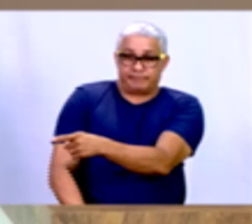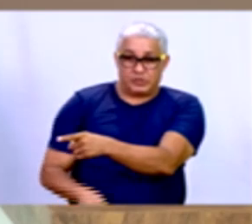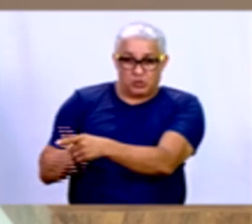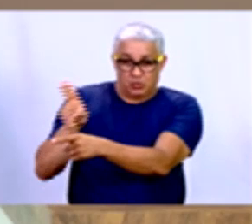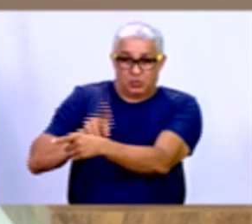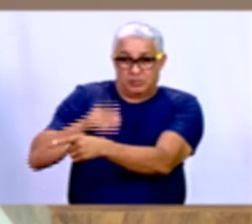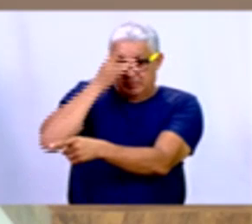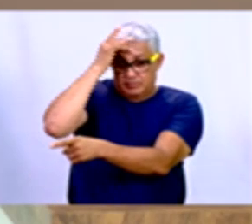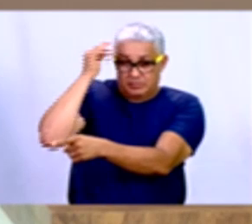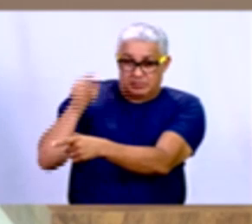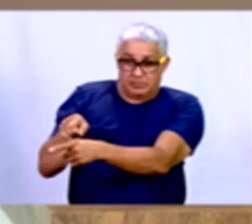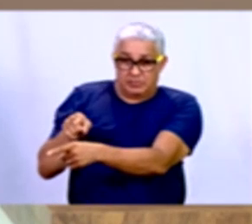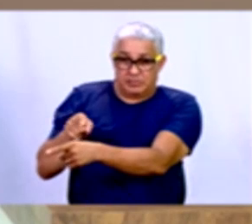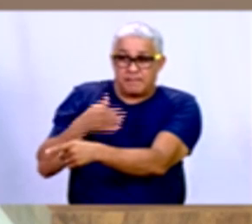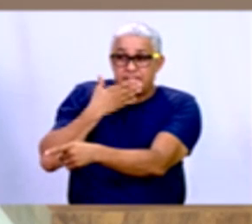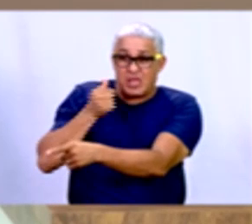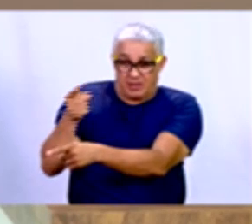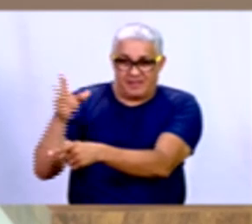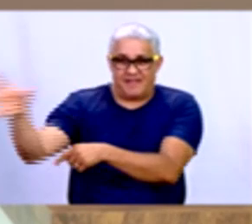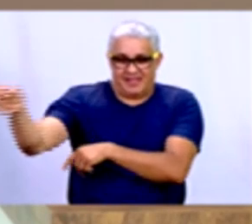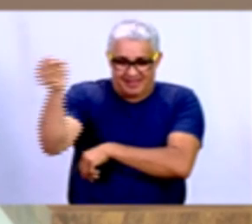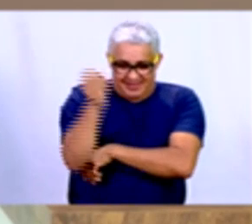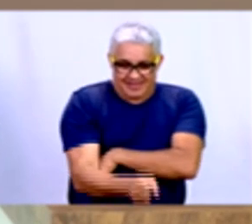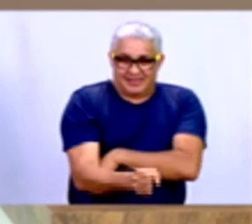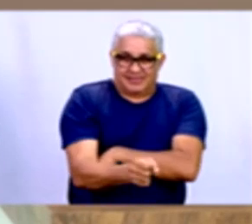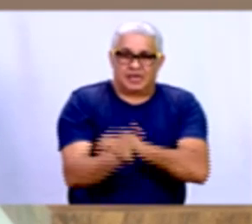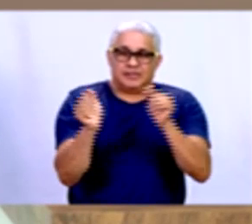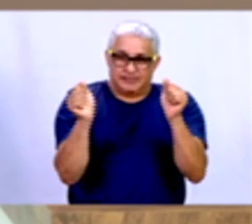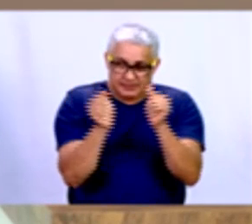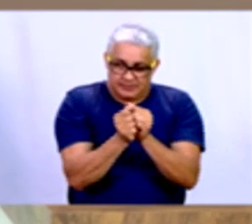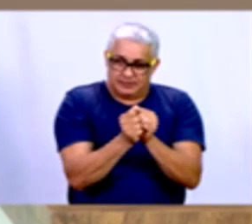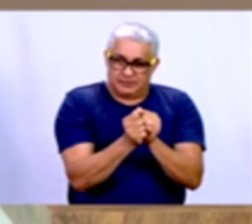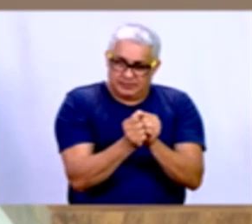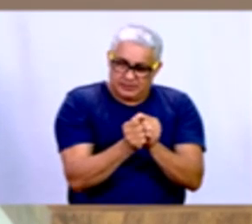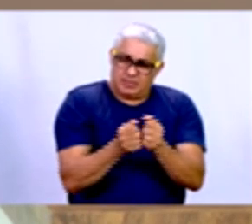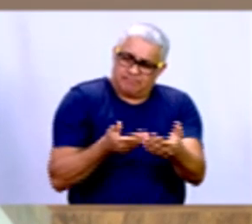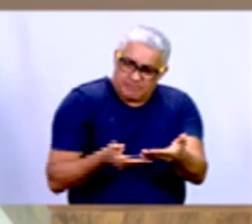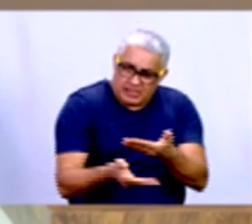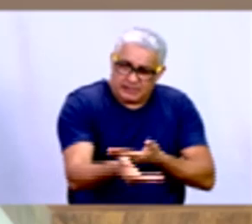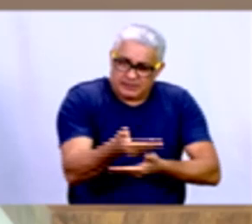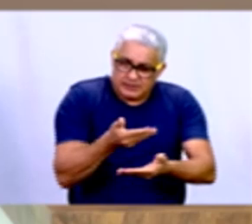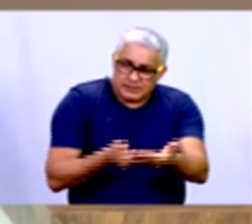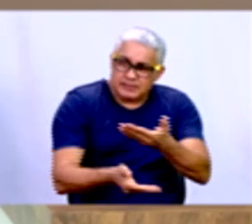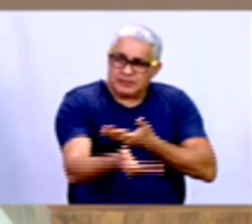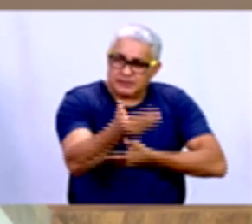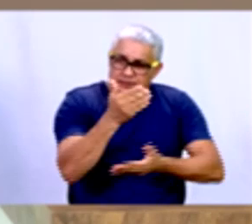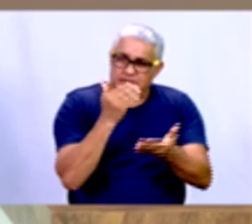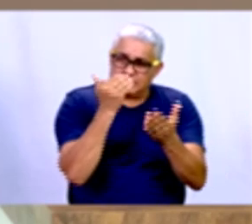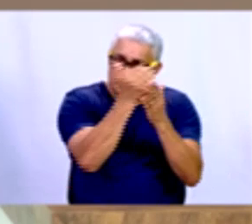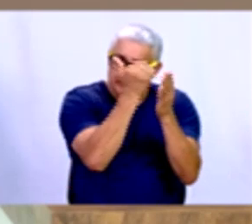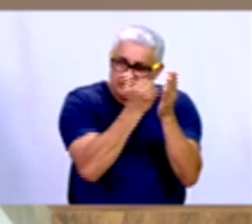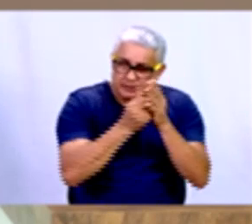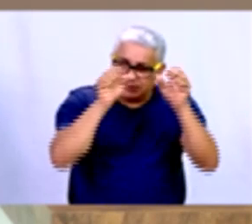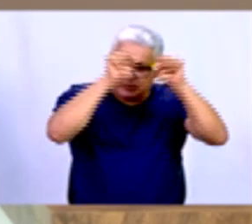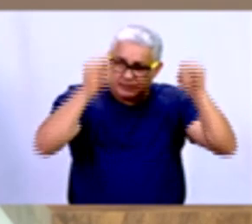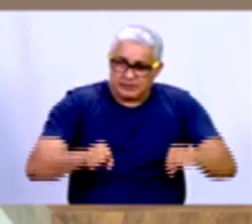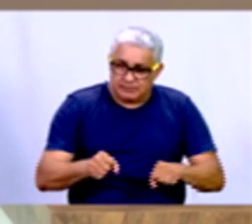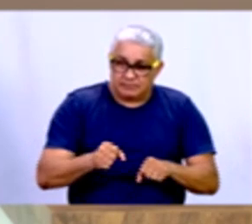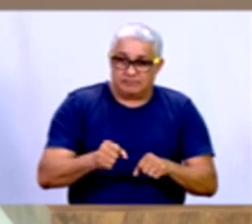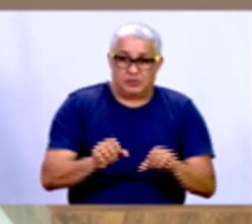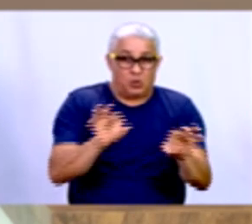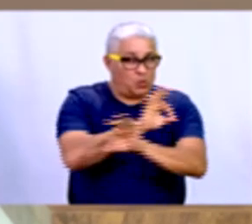usuário. Então, nada melhor do que envolvê-los em todos os procedimentos de desenvolvimento de sistema para que o sistema seja bem